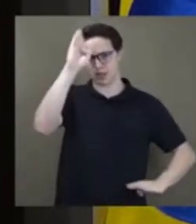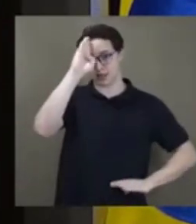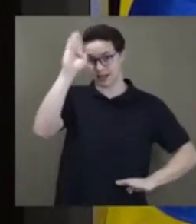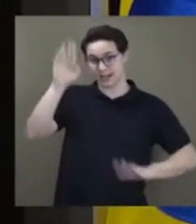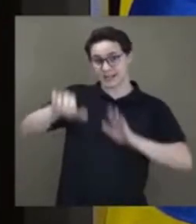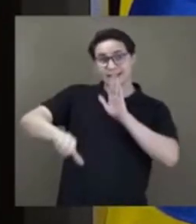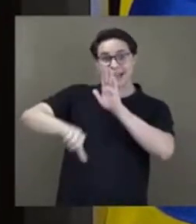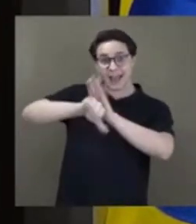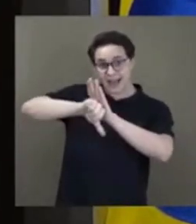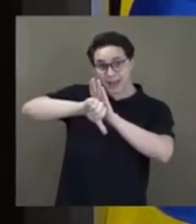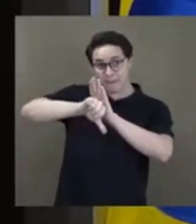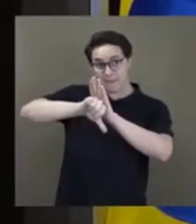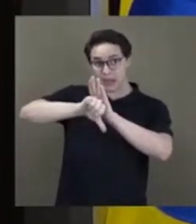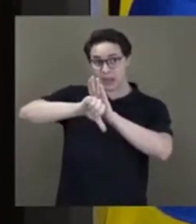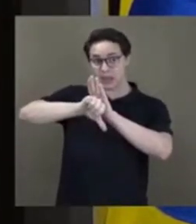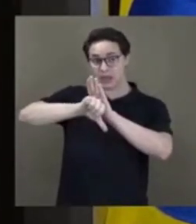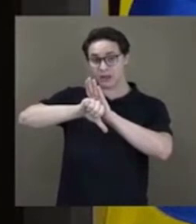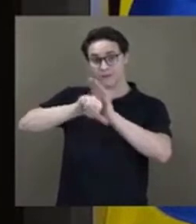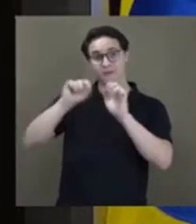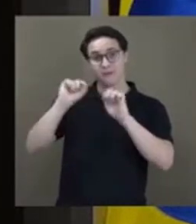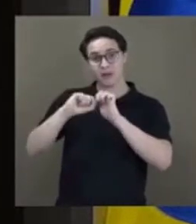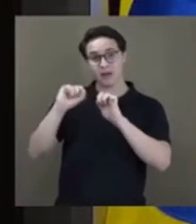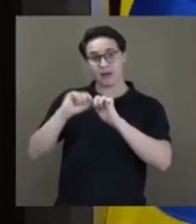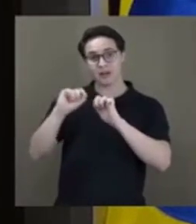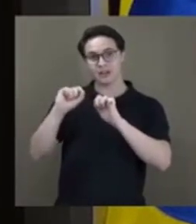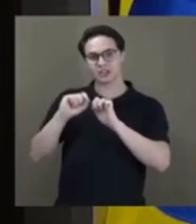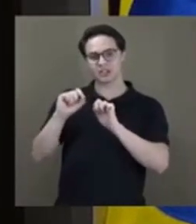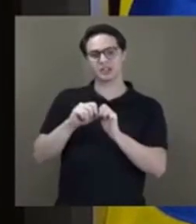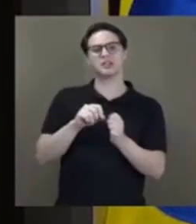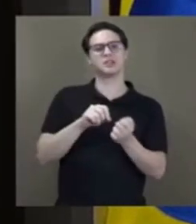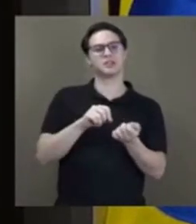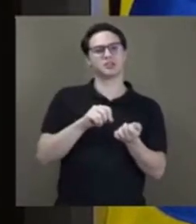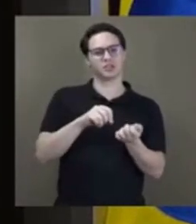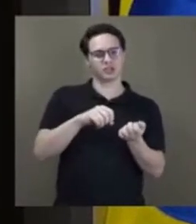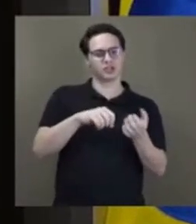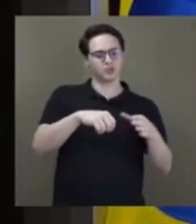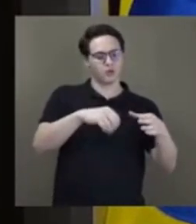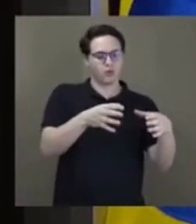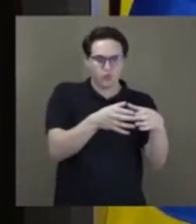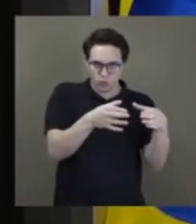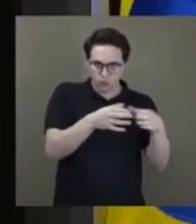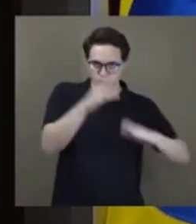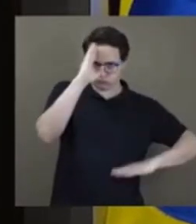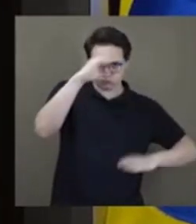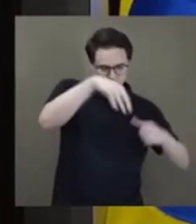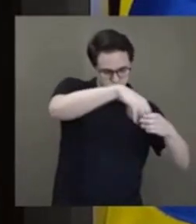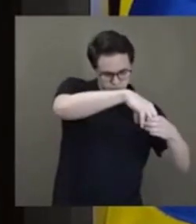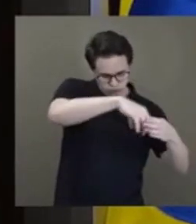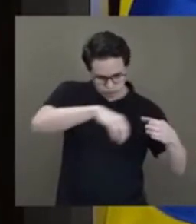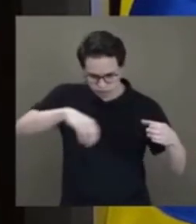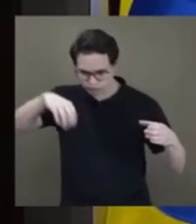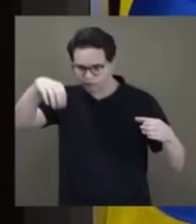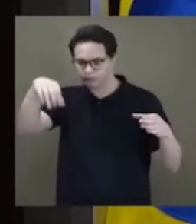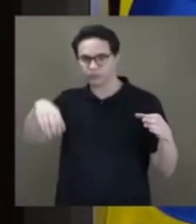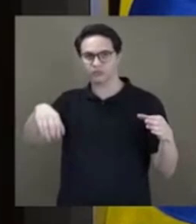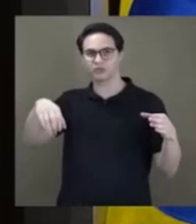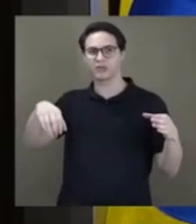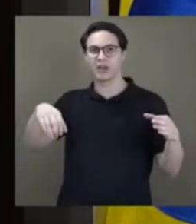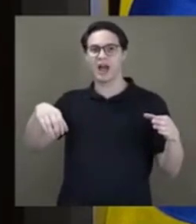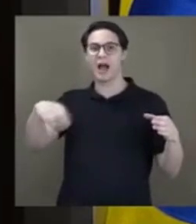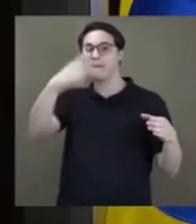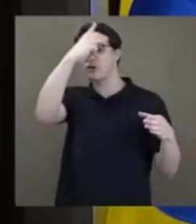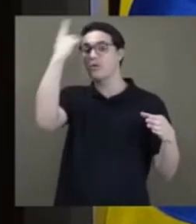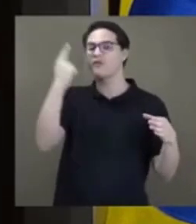ato ilícito e ele é excluído dos quadros da instituição militar, se